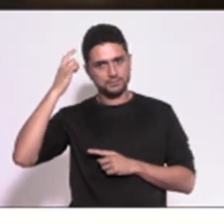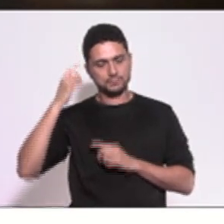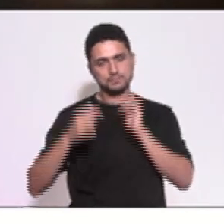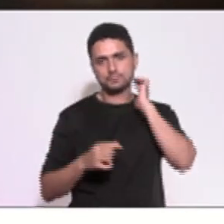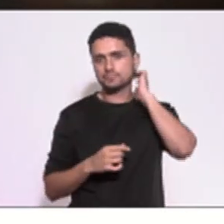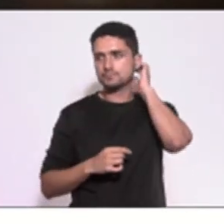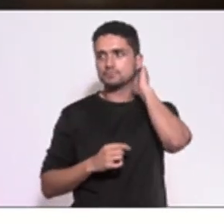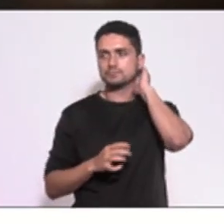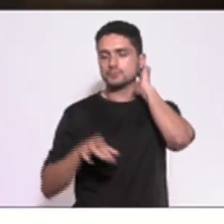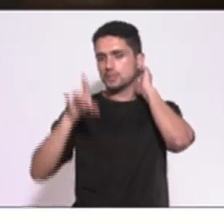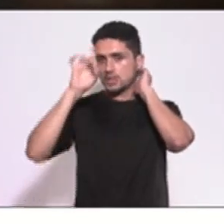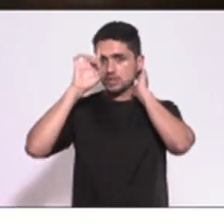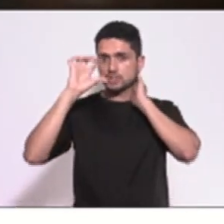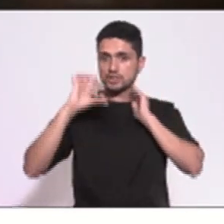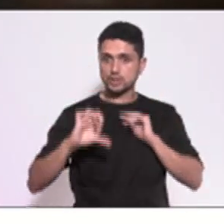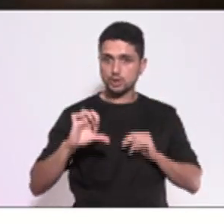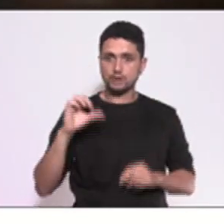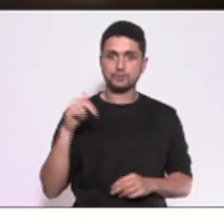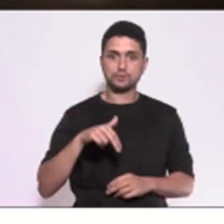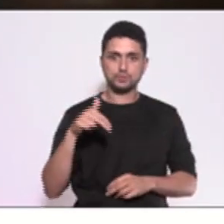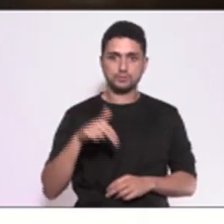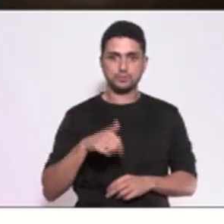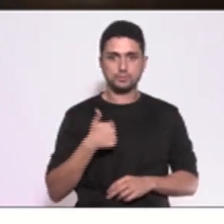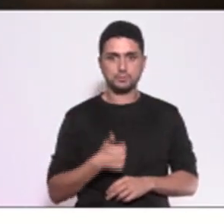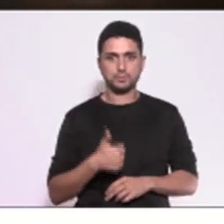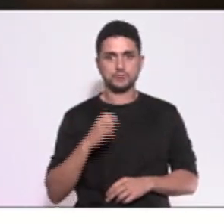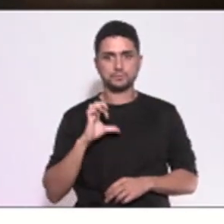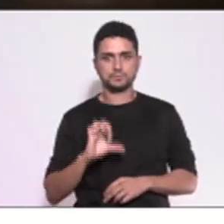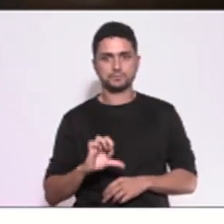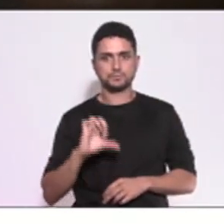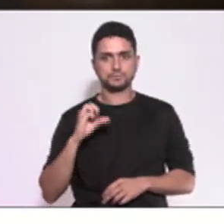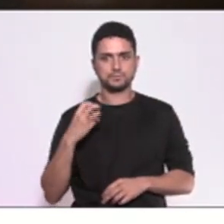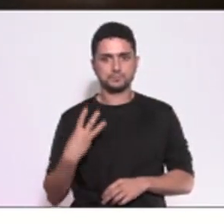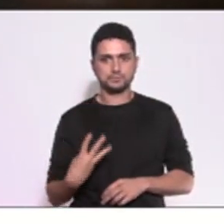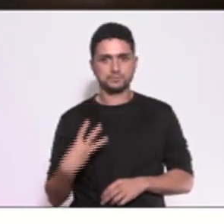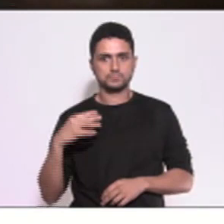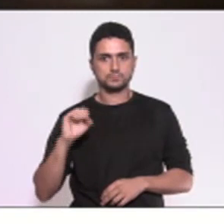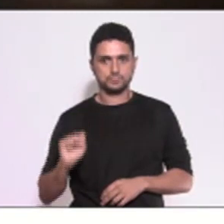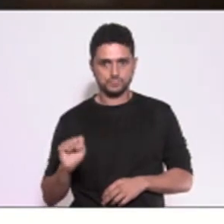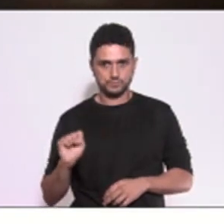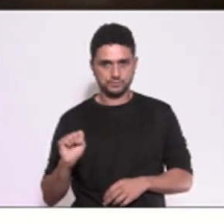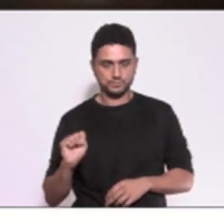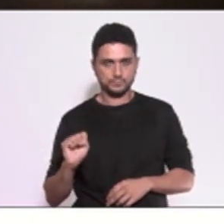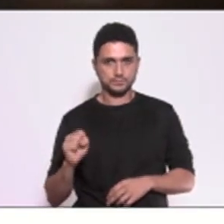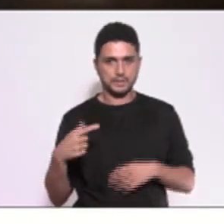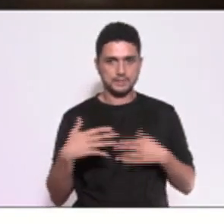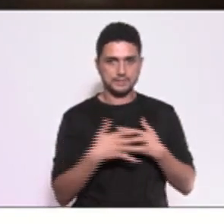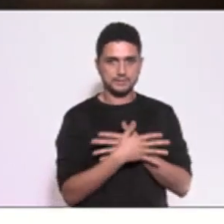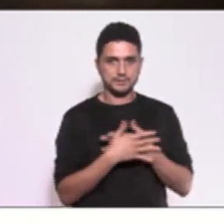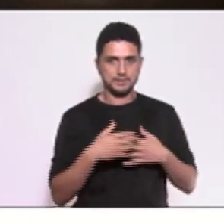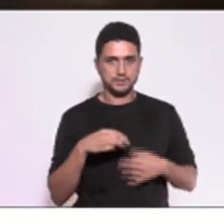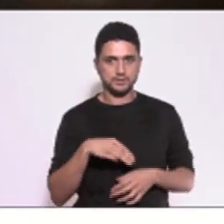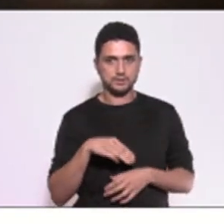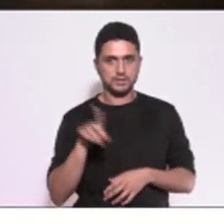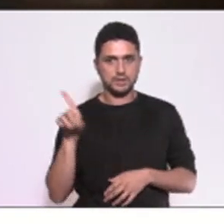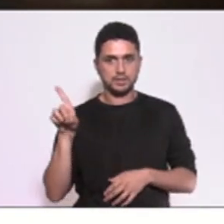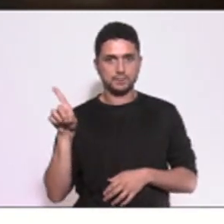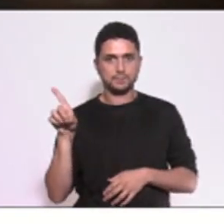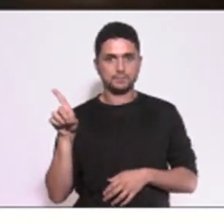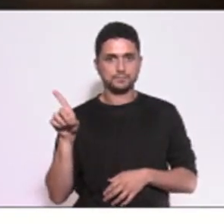No dia 9 de novembro de 1938, na cidade de Munique,